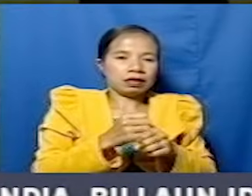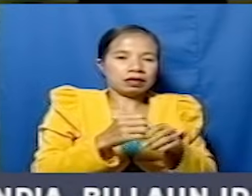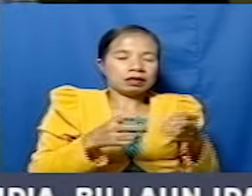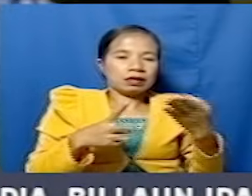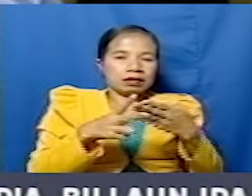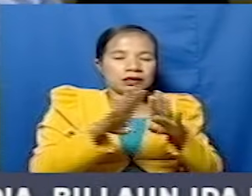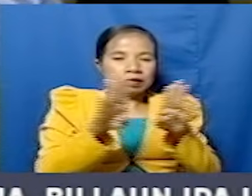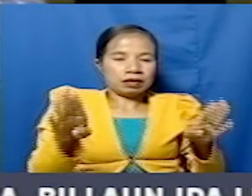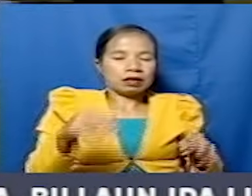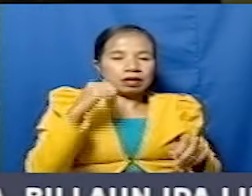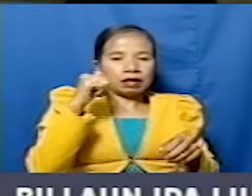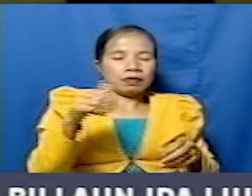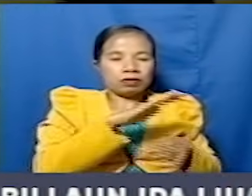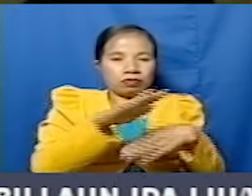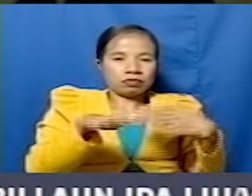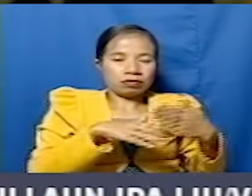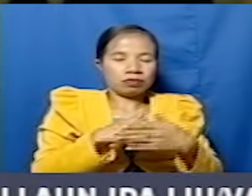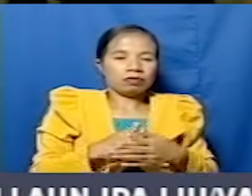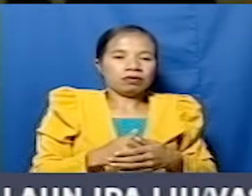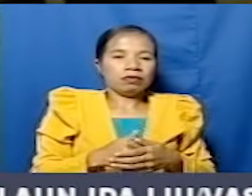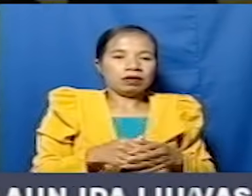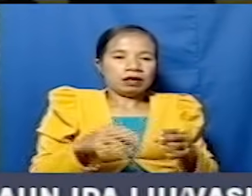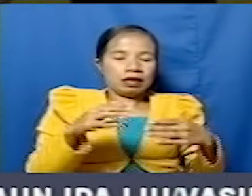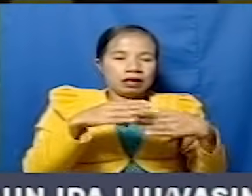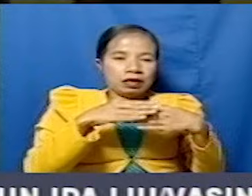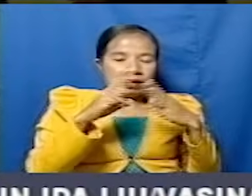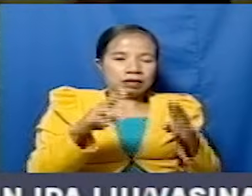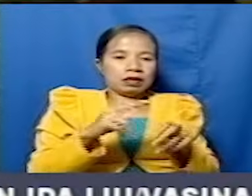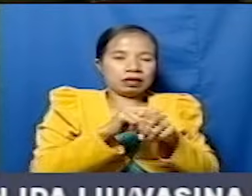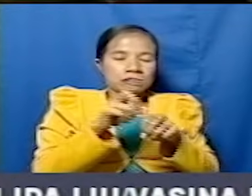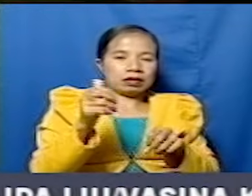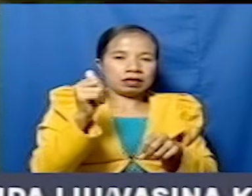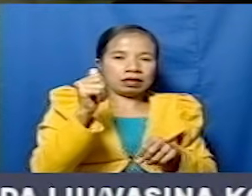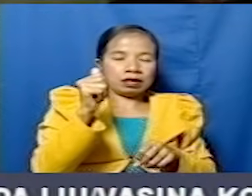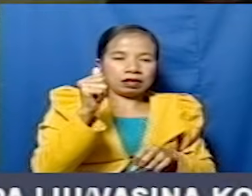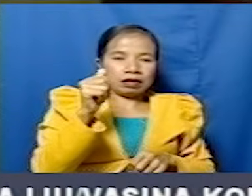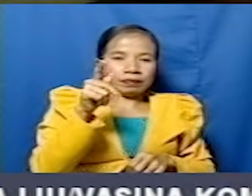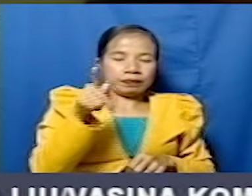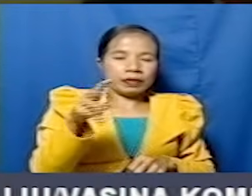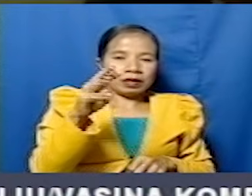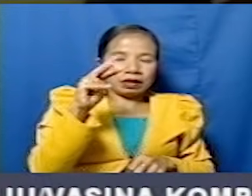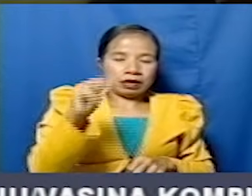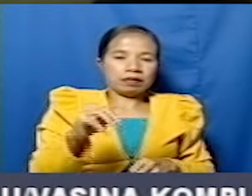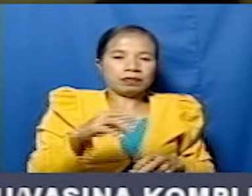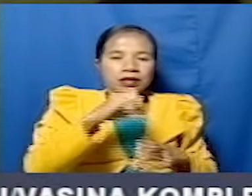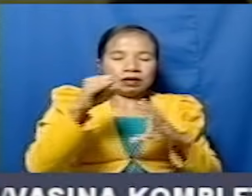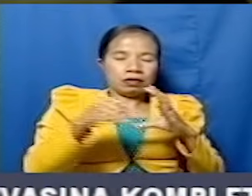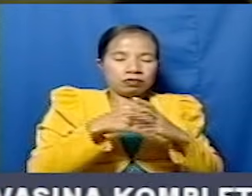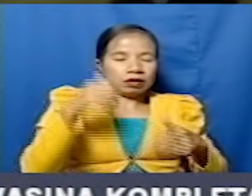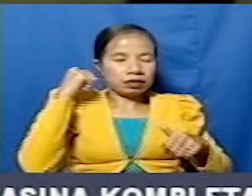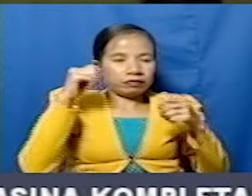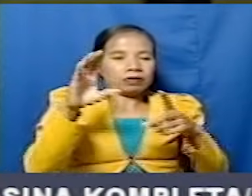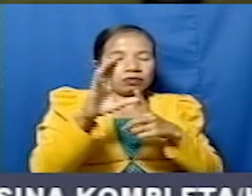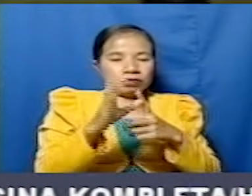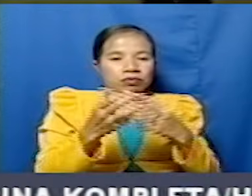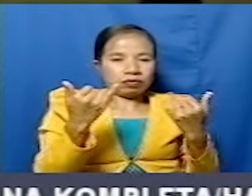iha aban. E telespetador sira hotu autoridade nasional petróleo no minerais realiza atividades lubukida, inclui atividades culturais